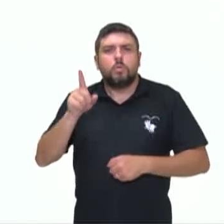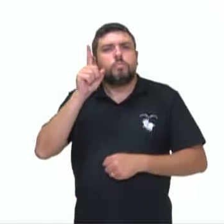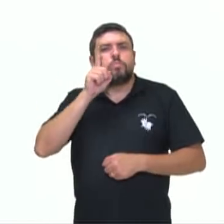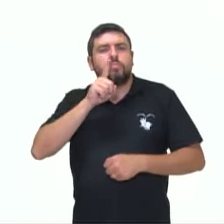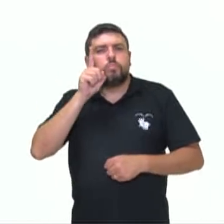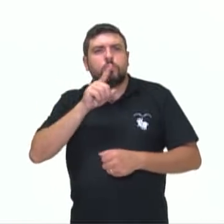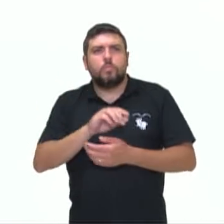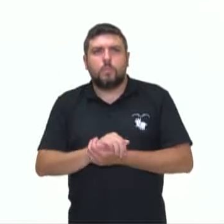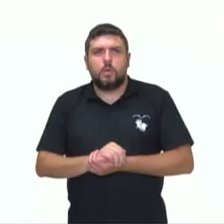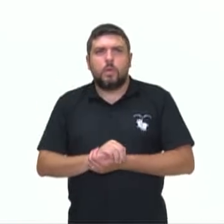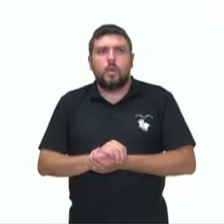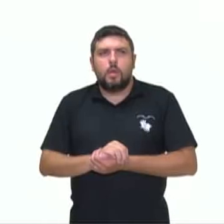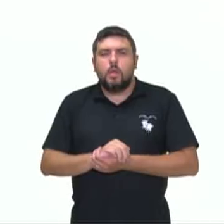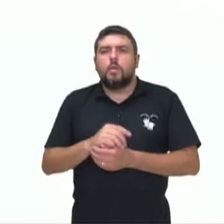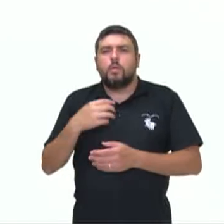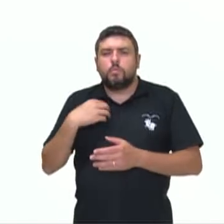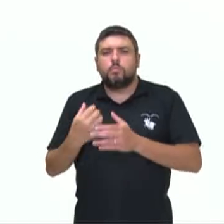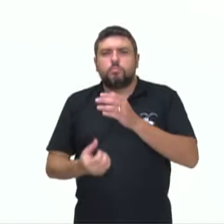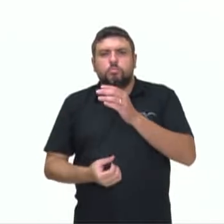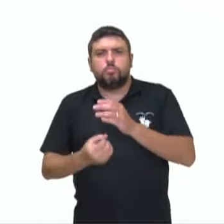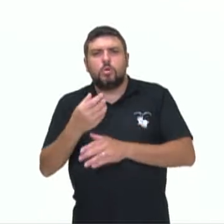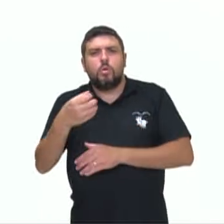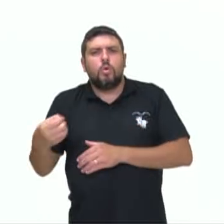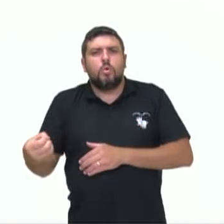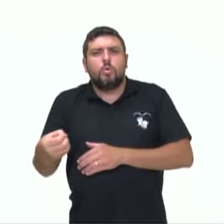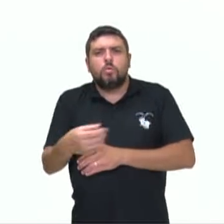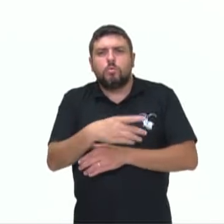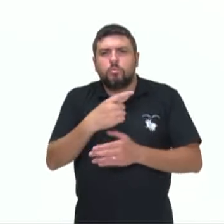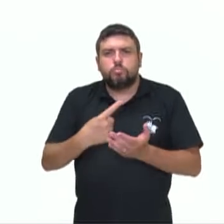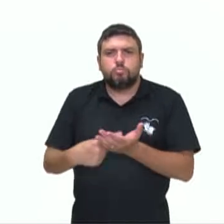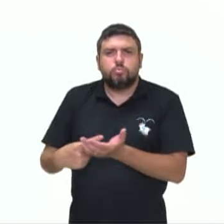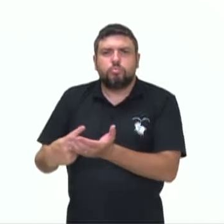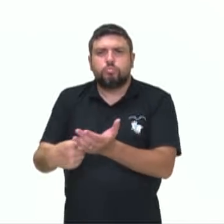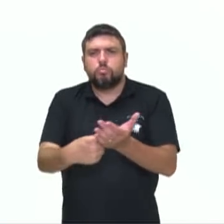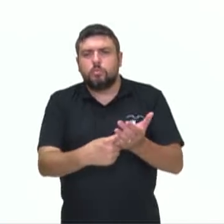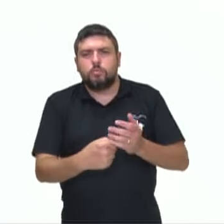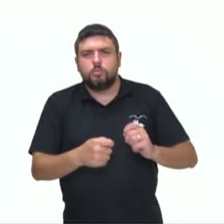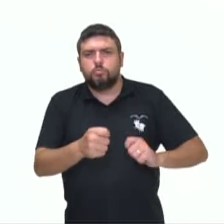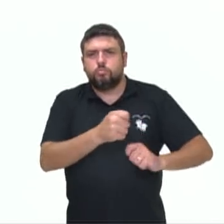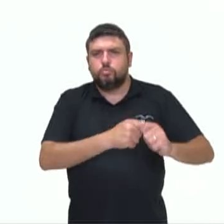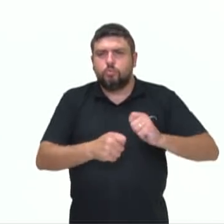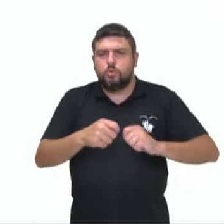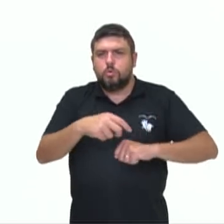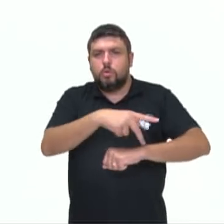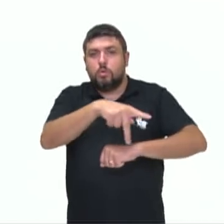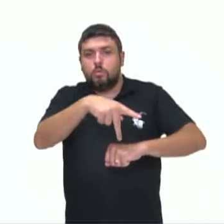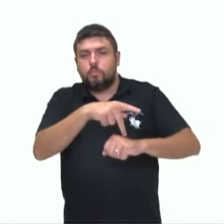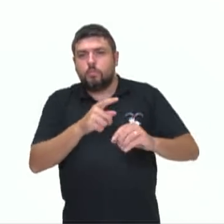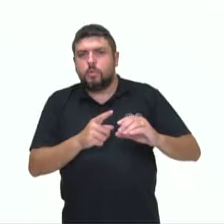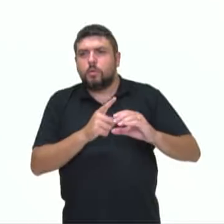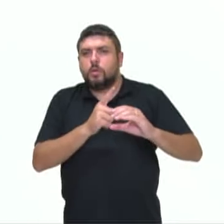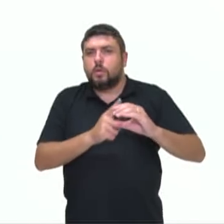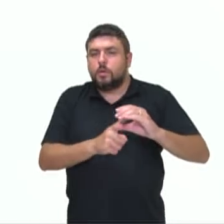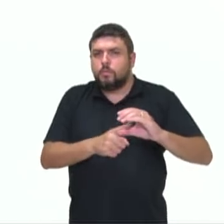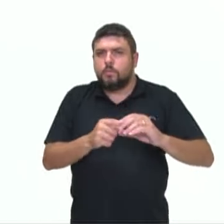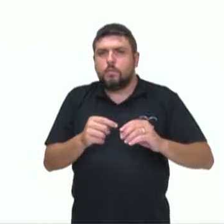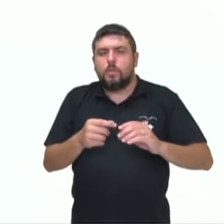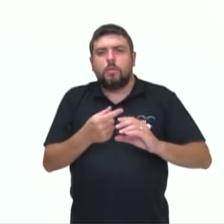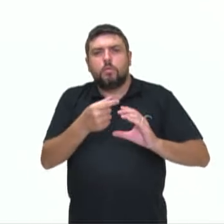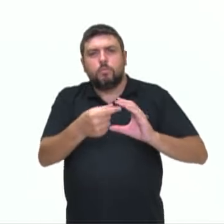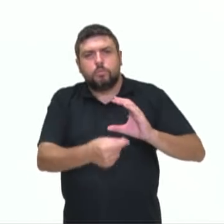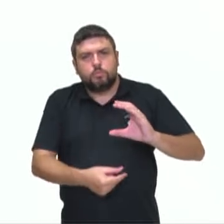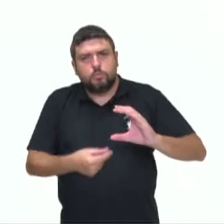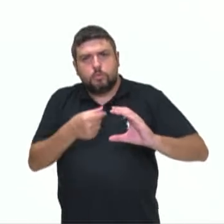e definiu uma nova ordem econômica entre os países capitalistas, com o objetivo de ampliar a integração